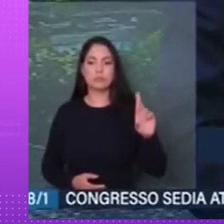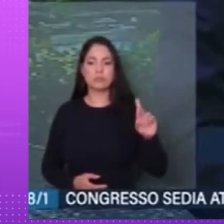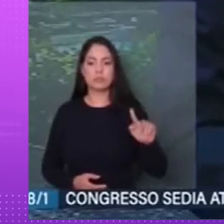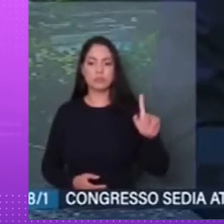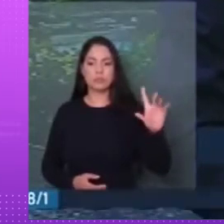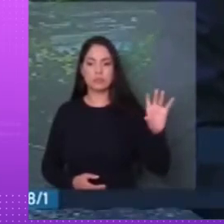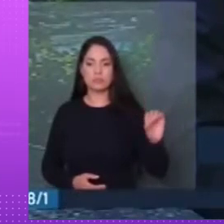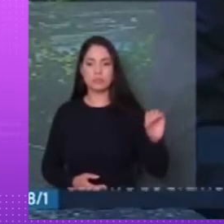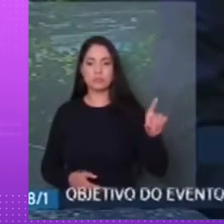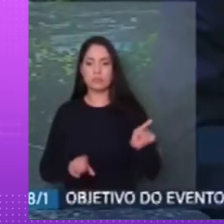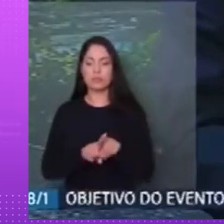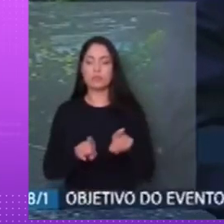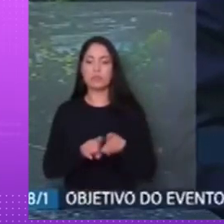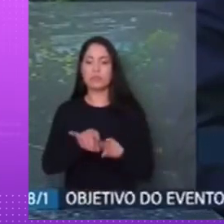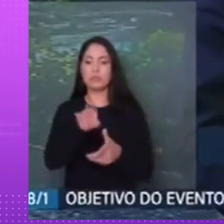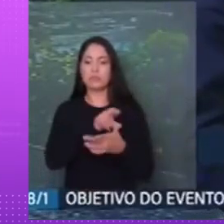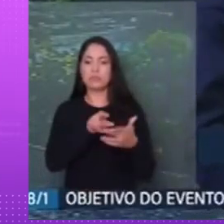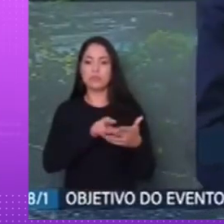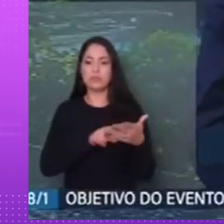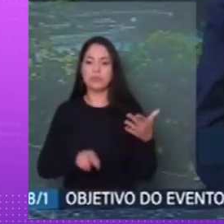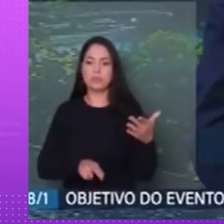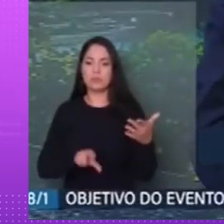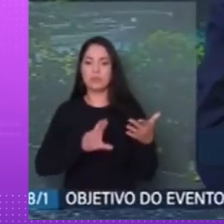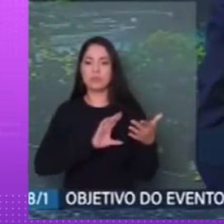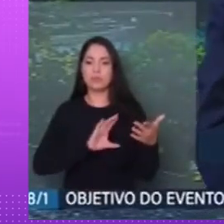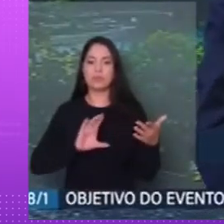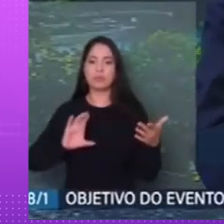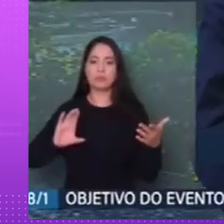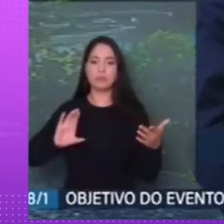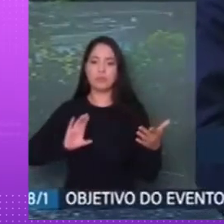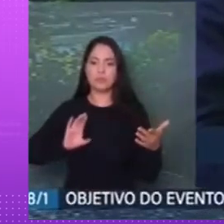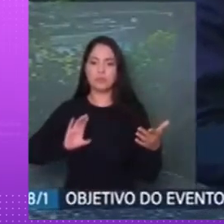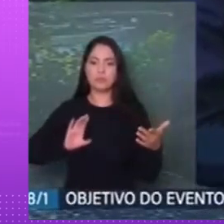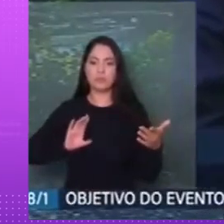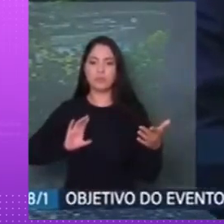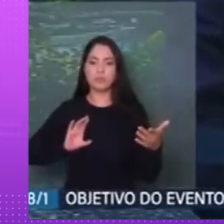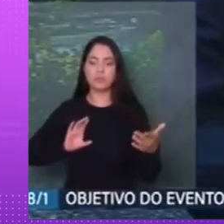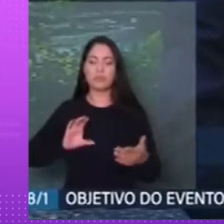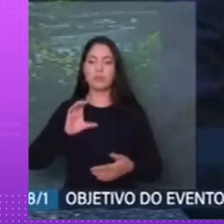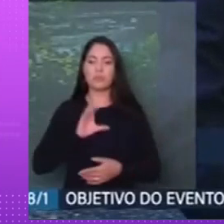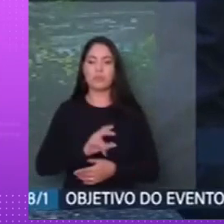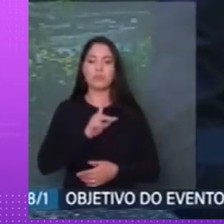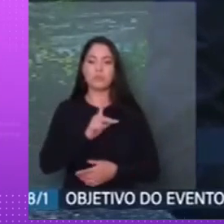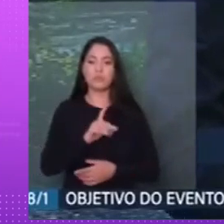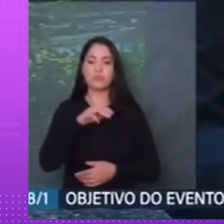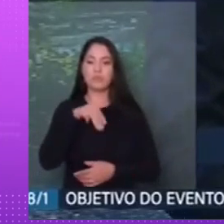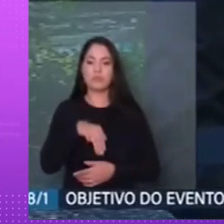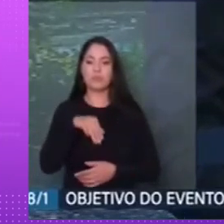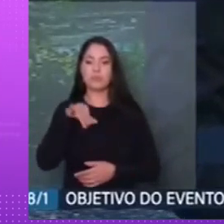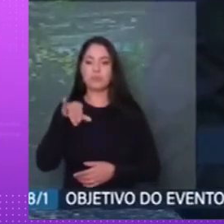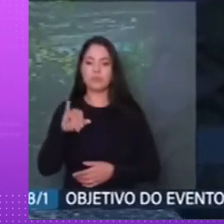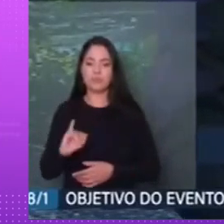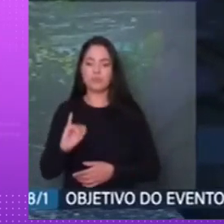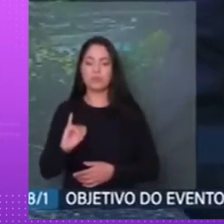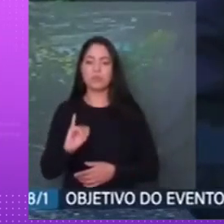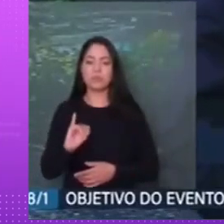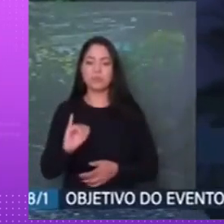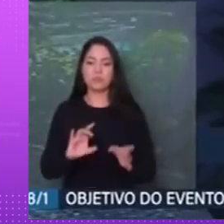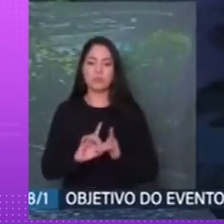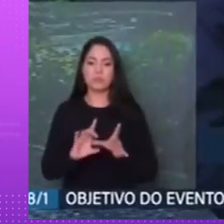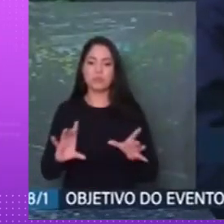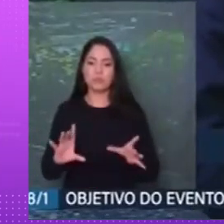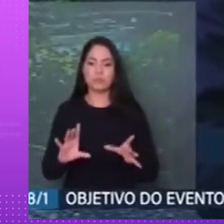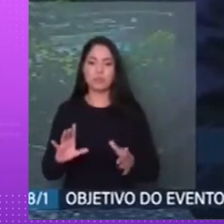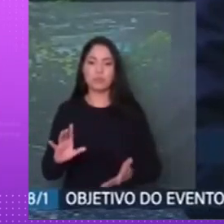A mesma foice e martelo que foi desenvolvida lá na União Soviética e que traz toda aquela história